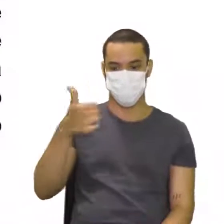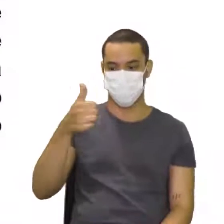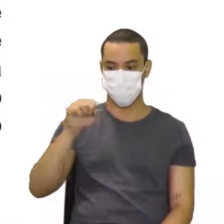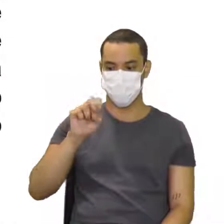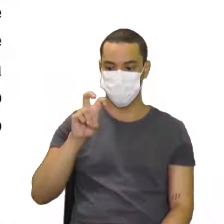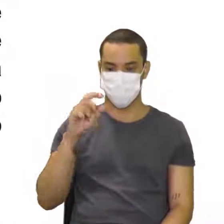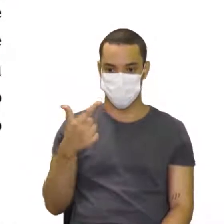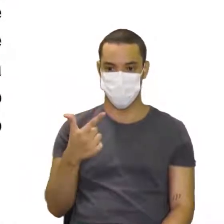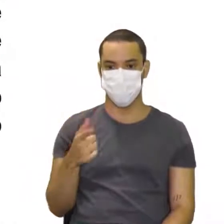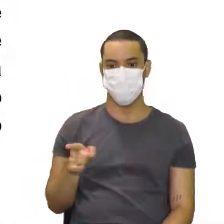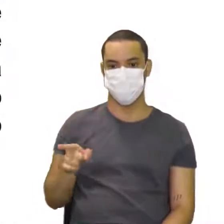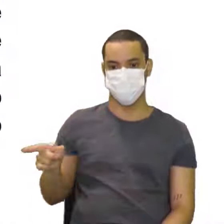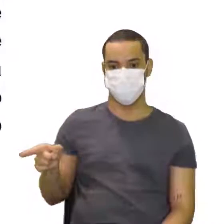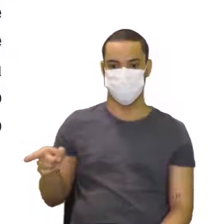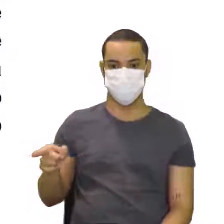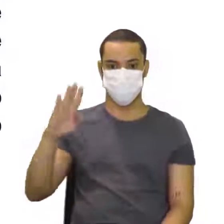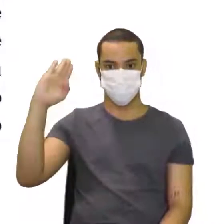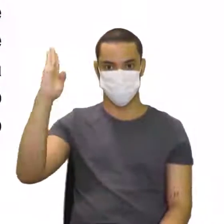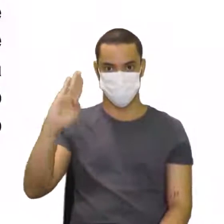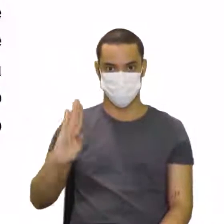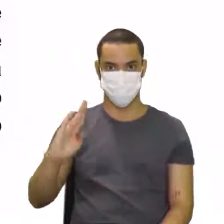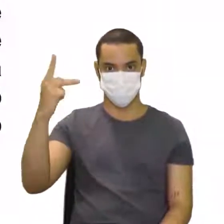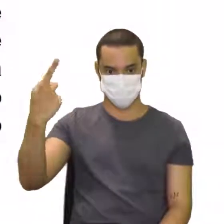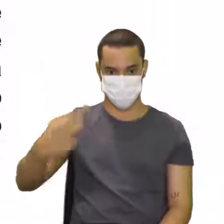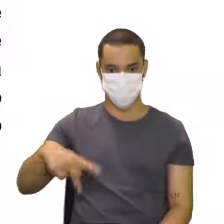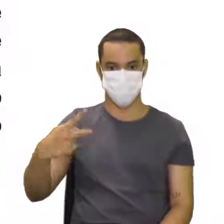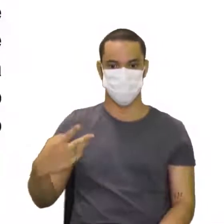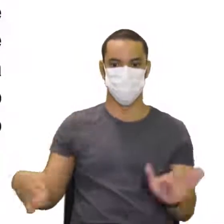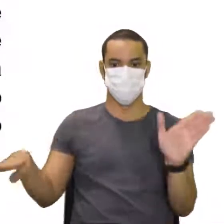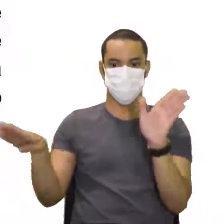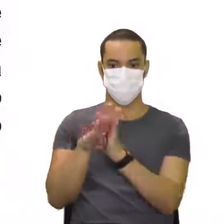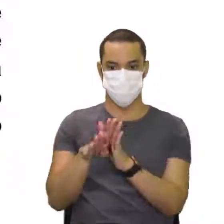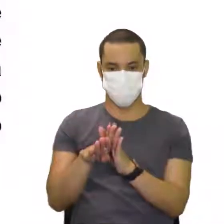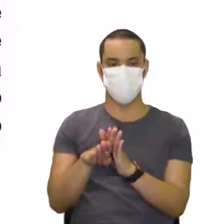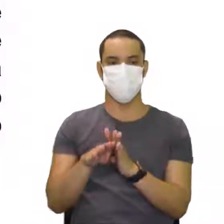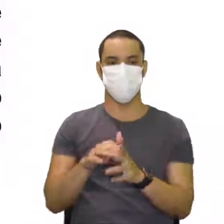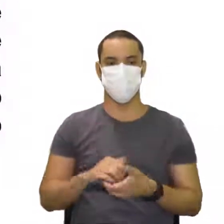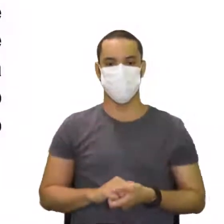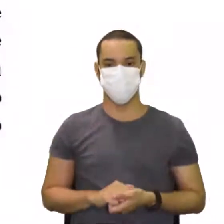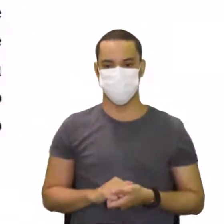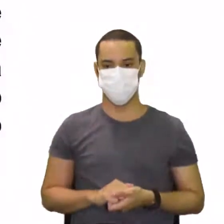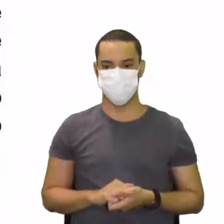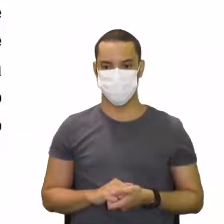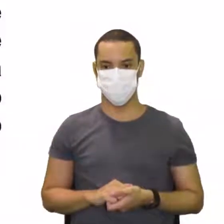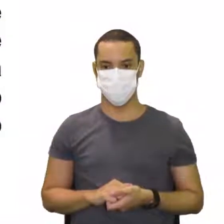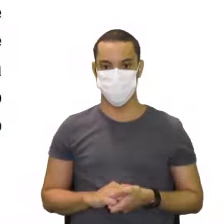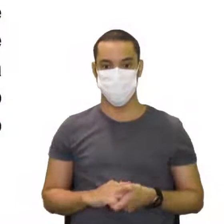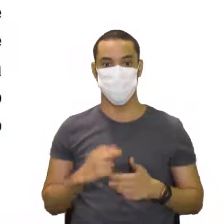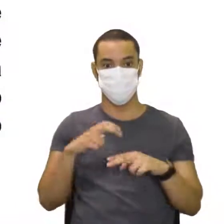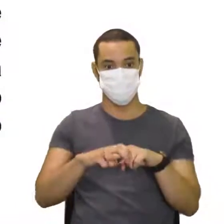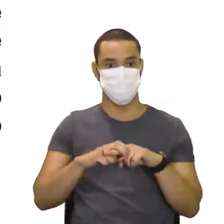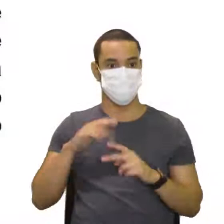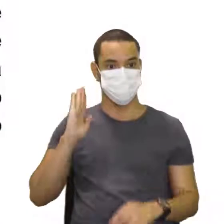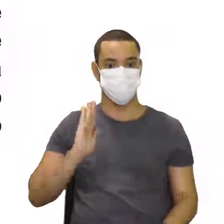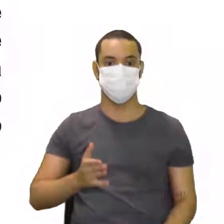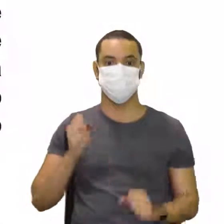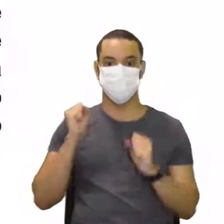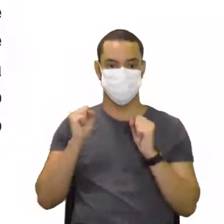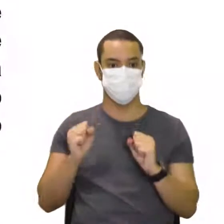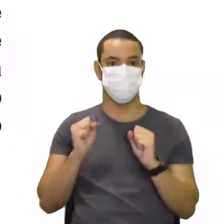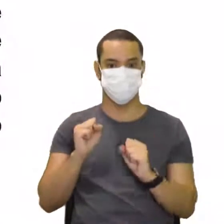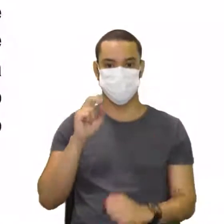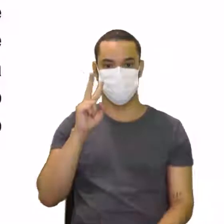1852, ok? Então, no Brasil, o telégrafo chegou aí em 1852, e aqui a gente já pode ver que são até os objetos